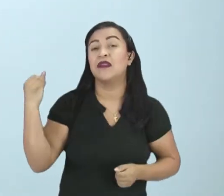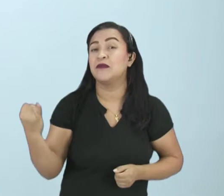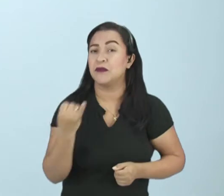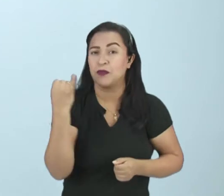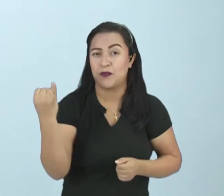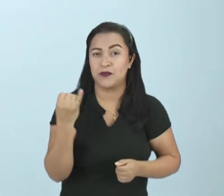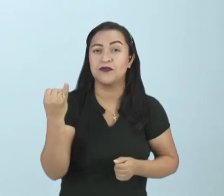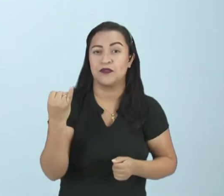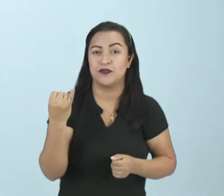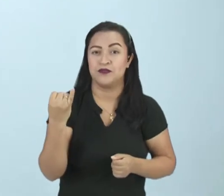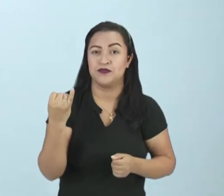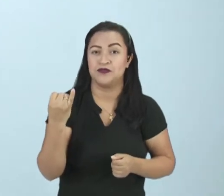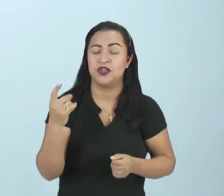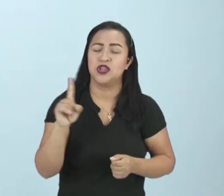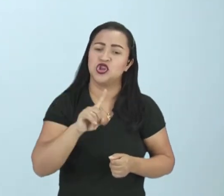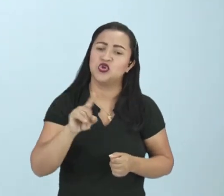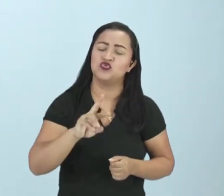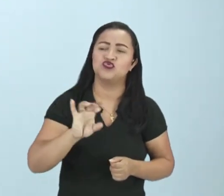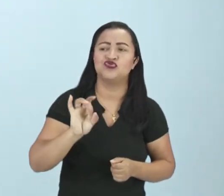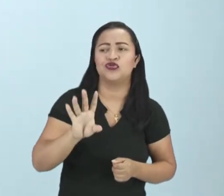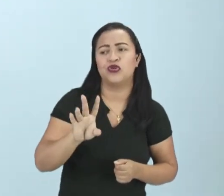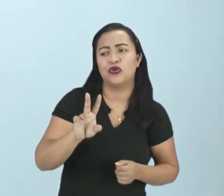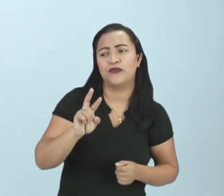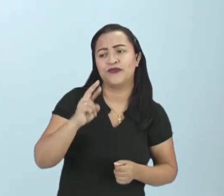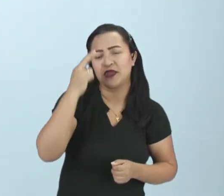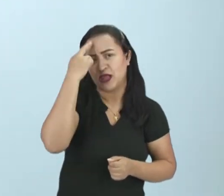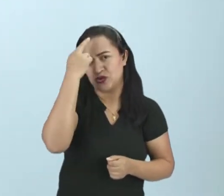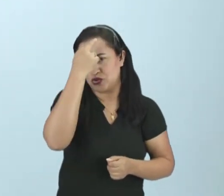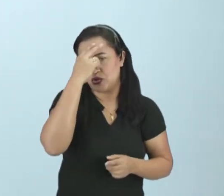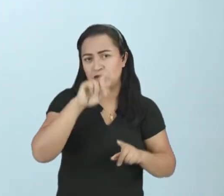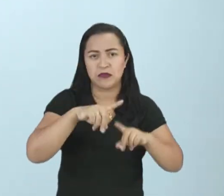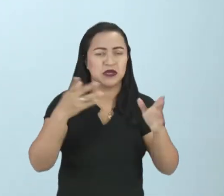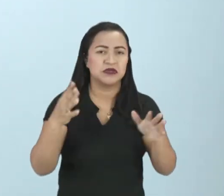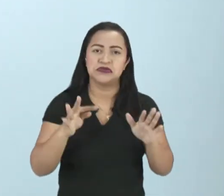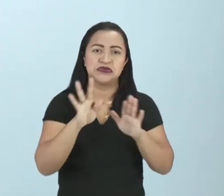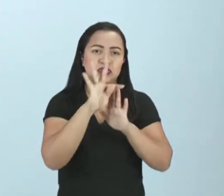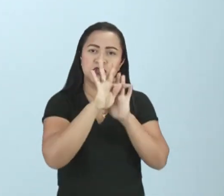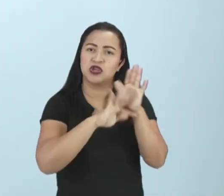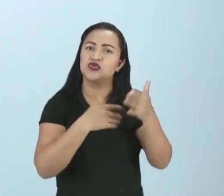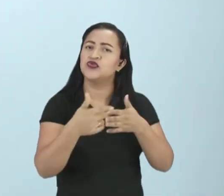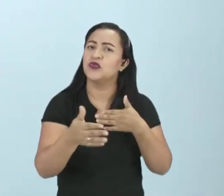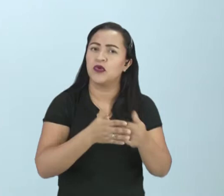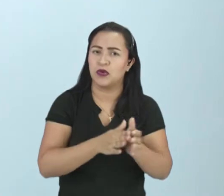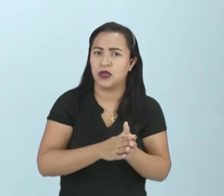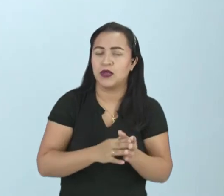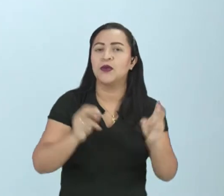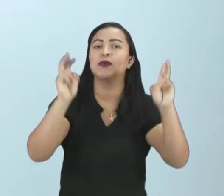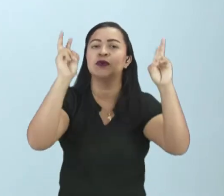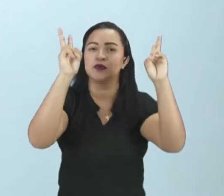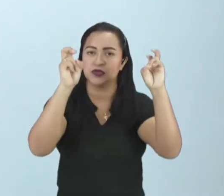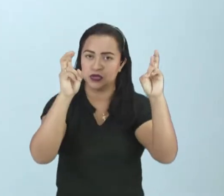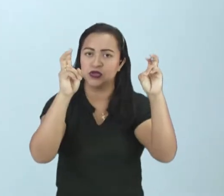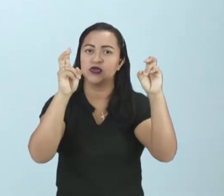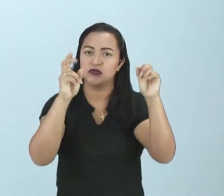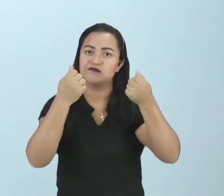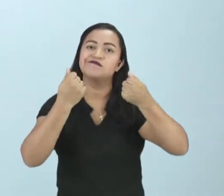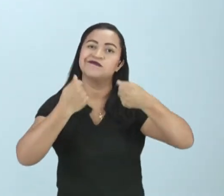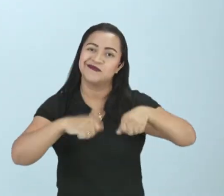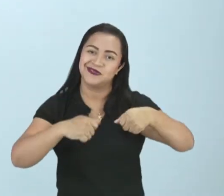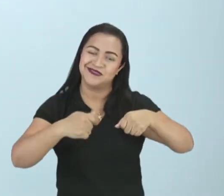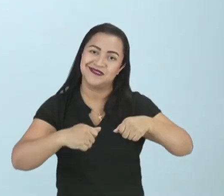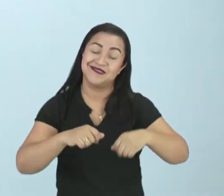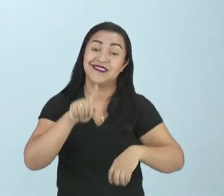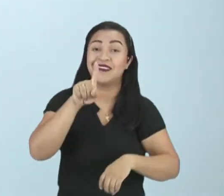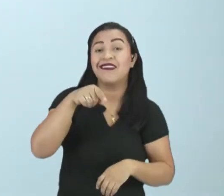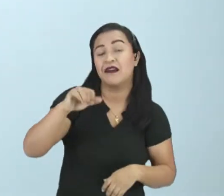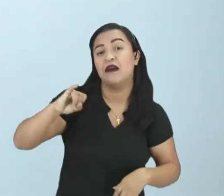Não somente nas histórias em quadrinhos, mas qualquer texto que nós formos produzir, o título ele tem um peso importante, porque